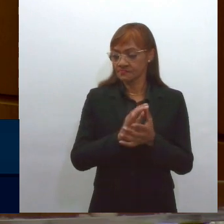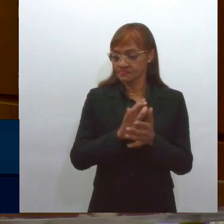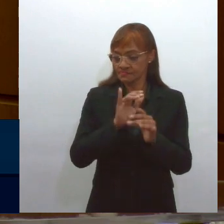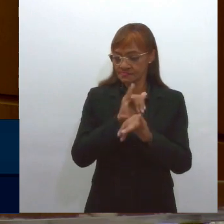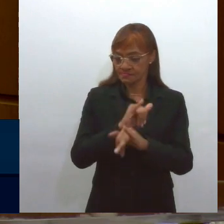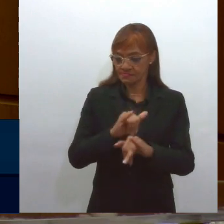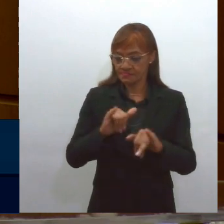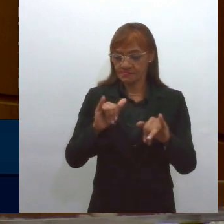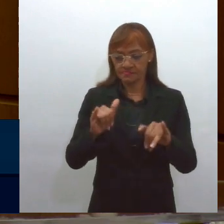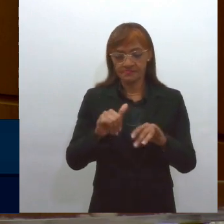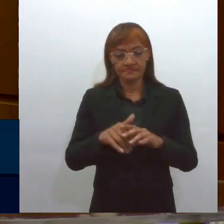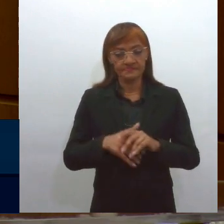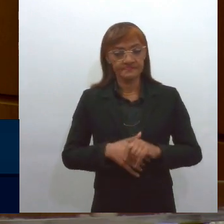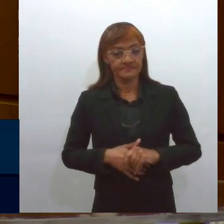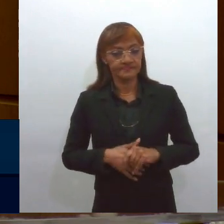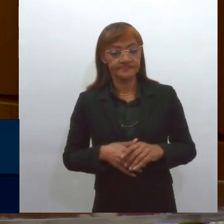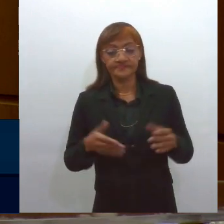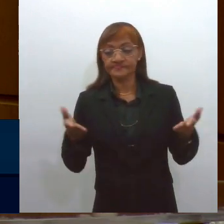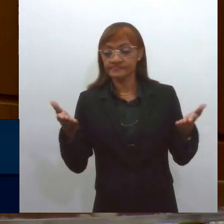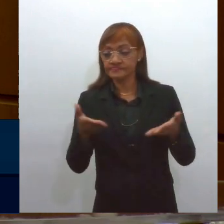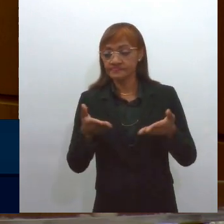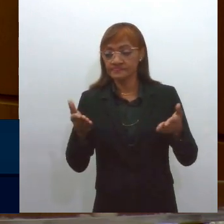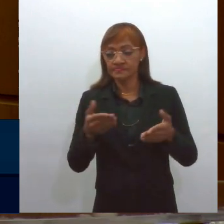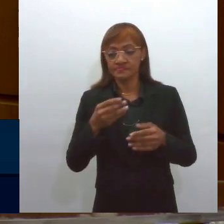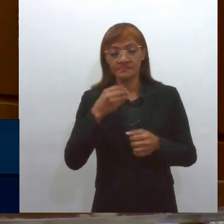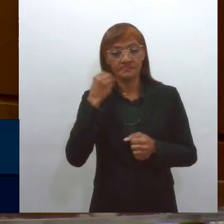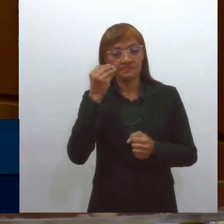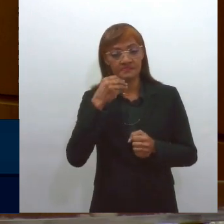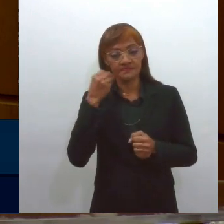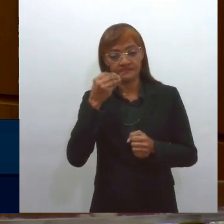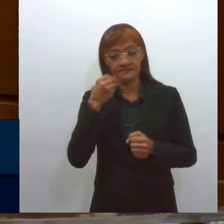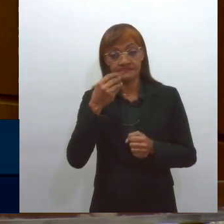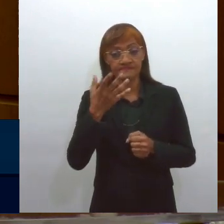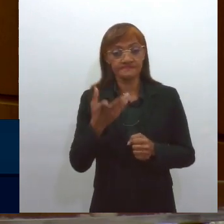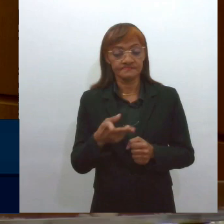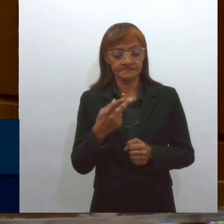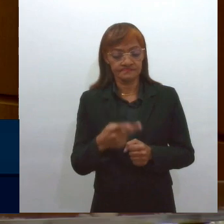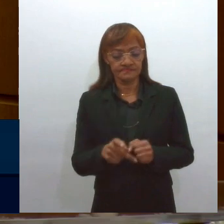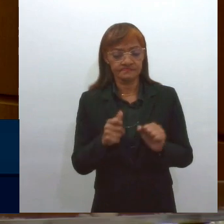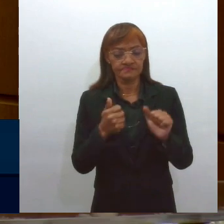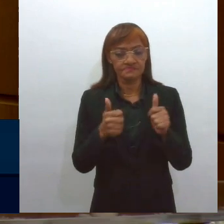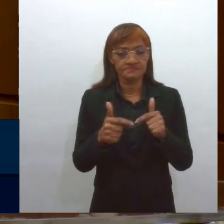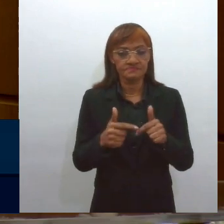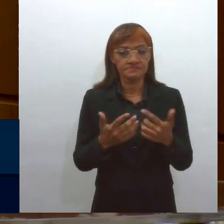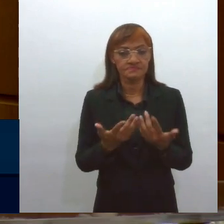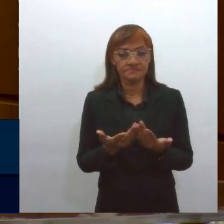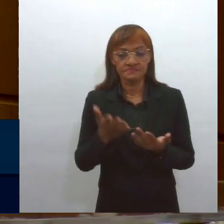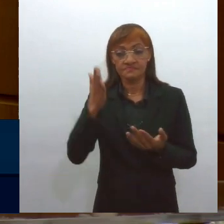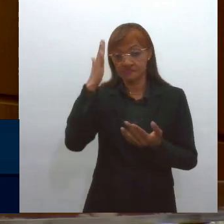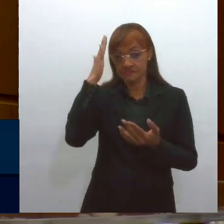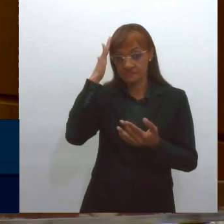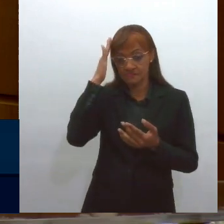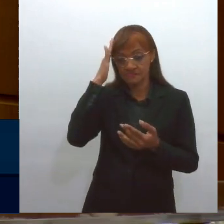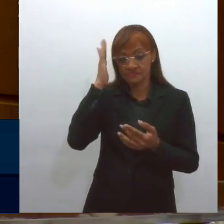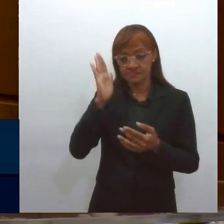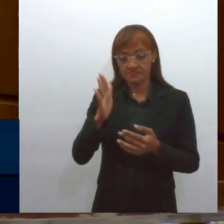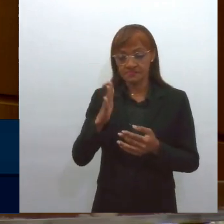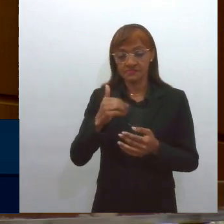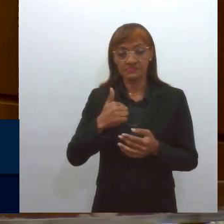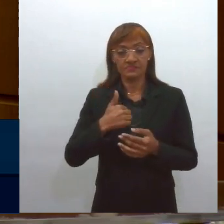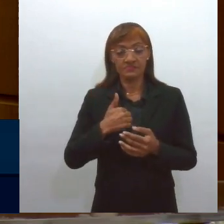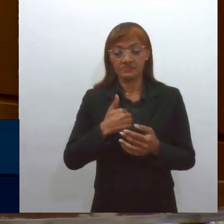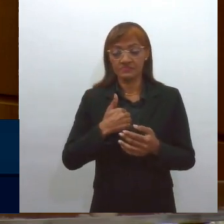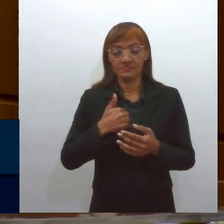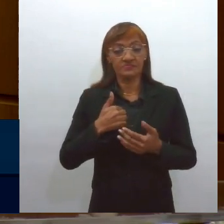do parlamento mais de perto, compreendo que tenho, enquanto comunicador, o papel de quebrar estigmas, paradigmas